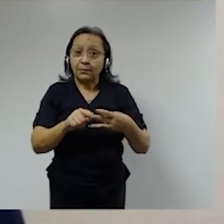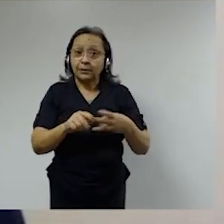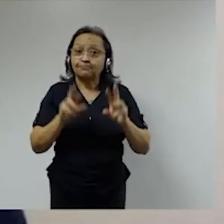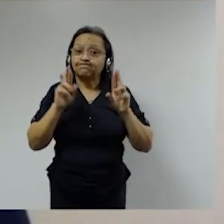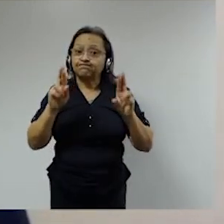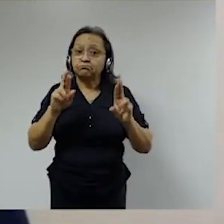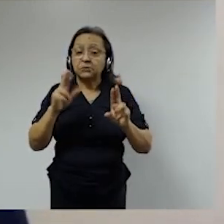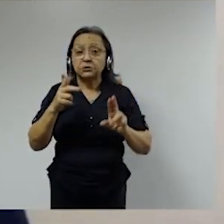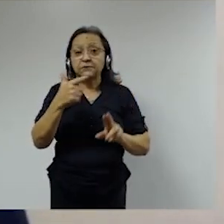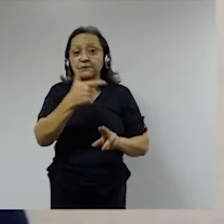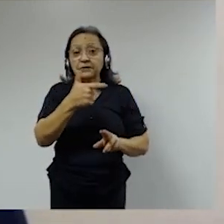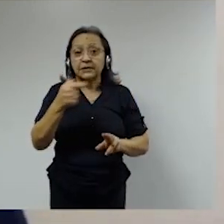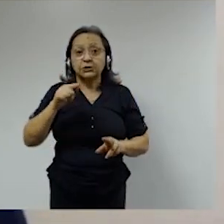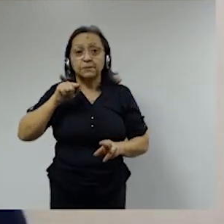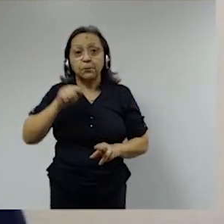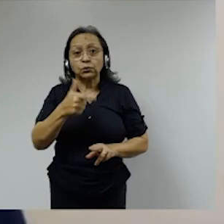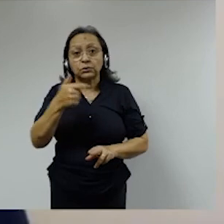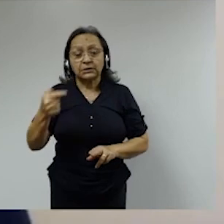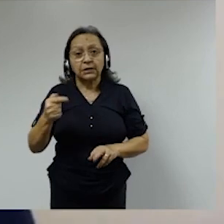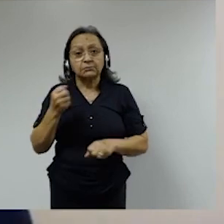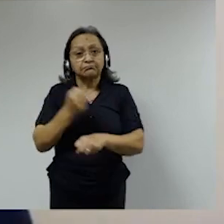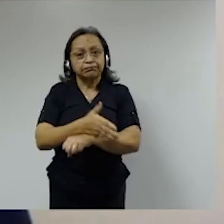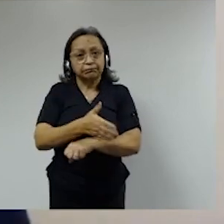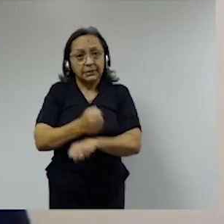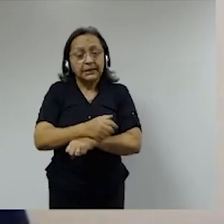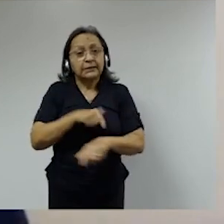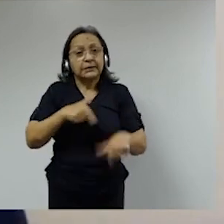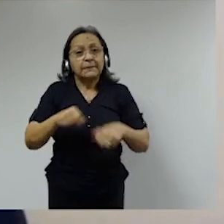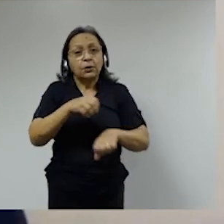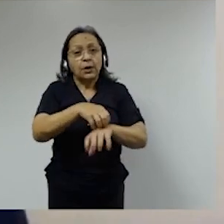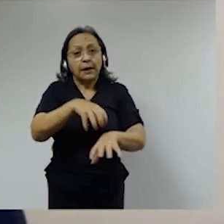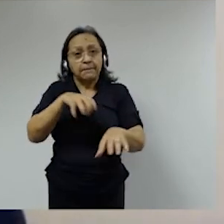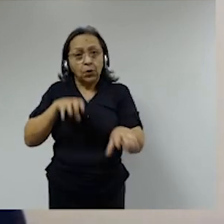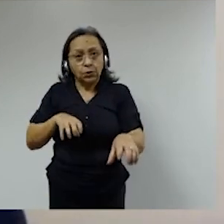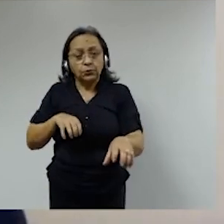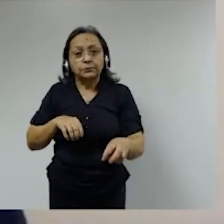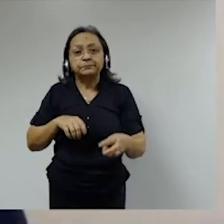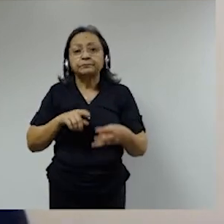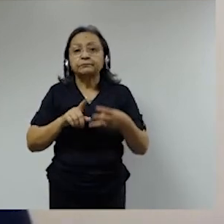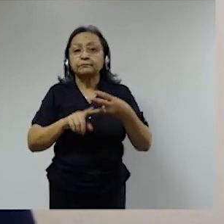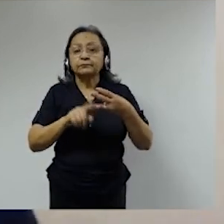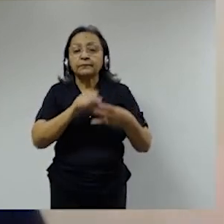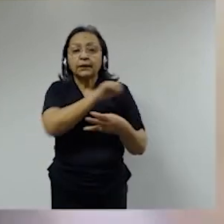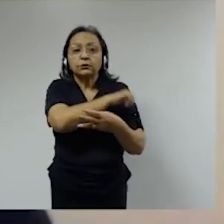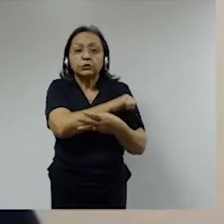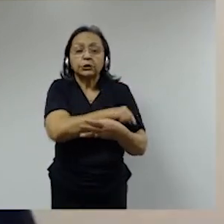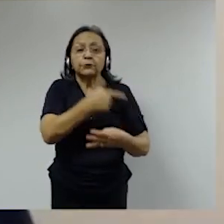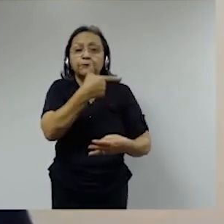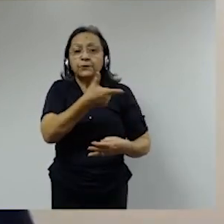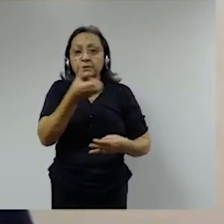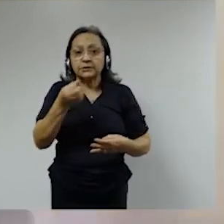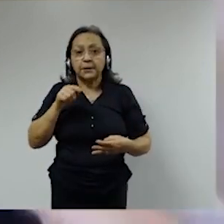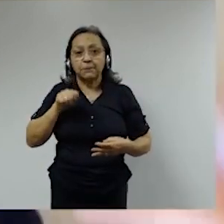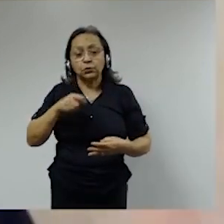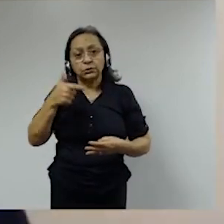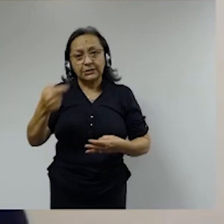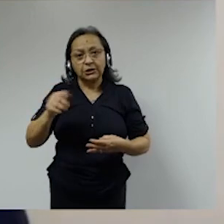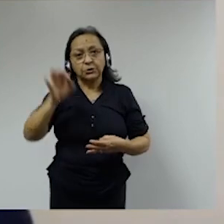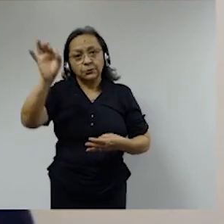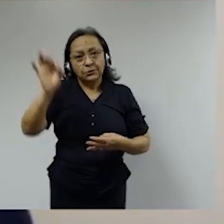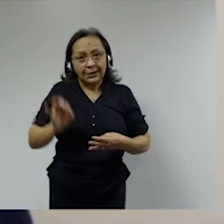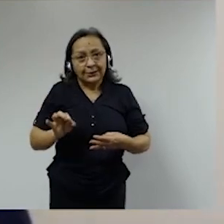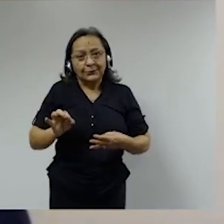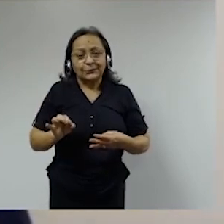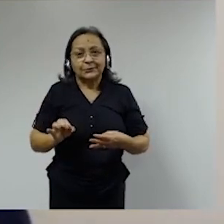de 27,7% dos empregos e no Rio de Janeiro 26,7%. O nosso Piauí, de onde eu